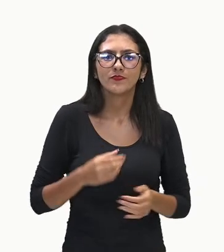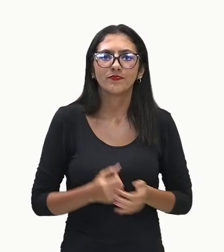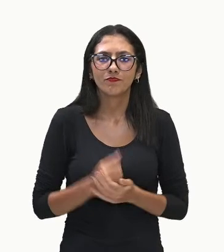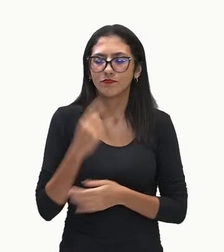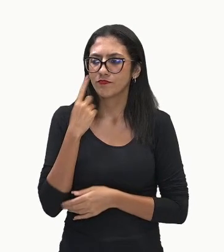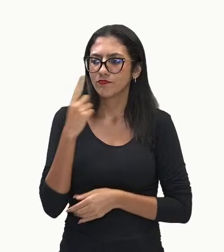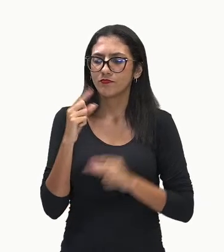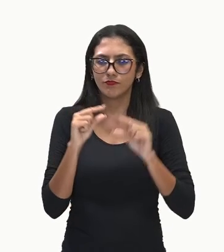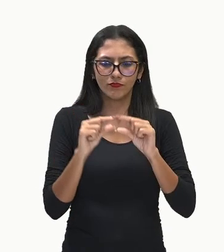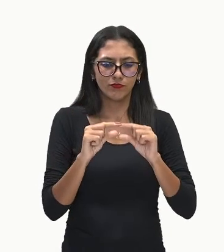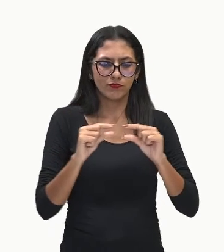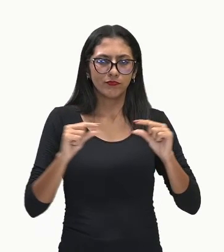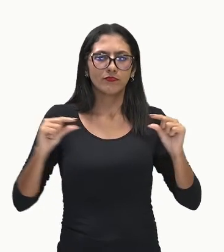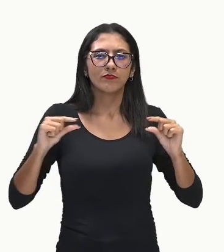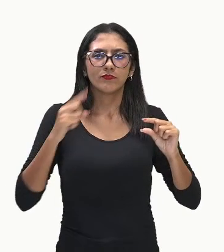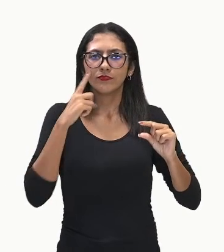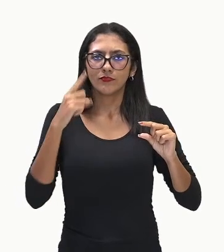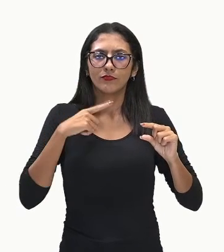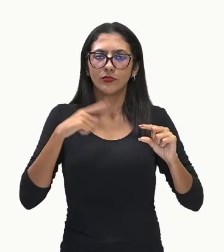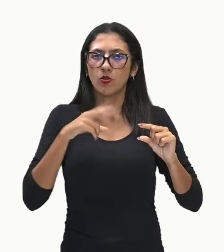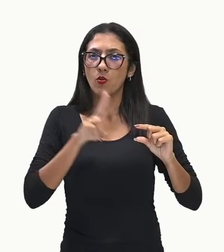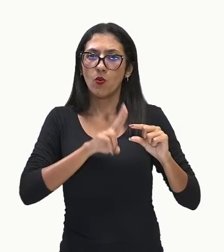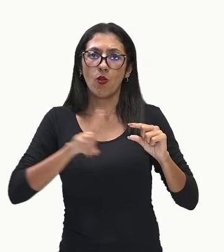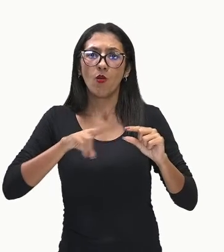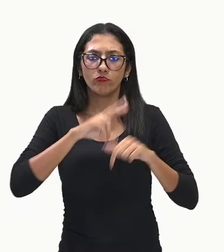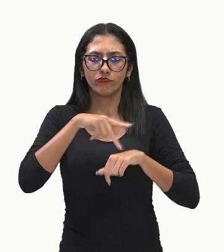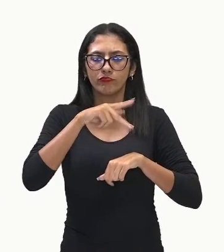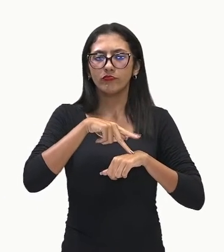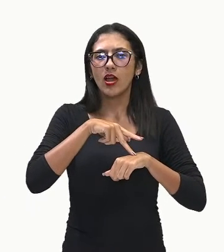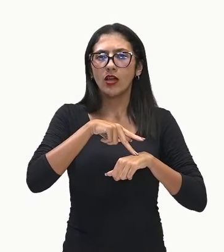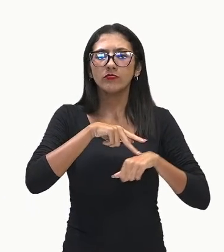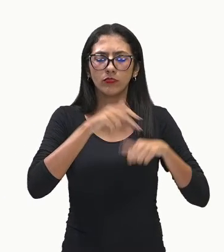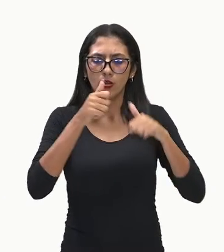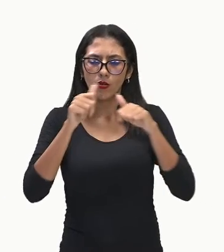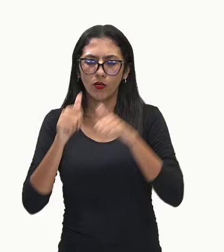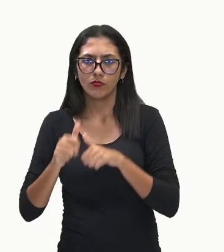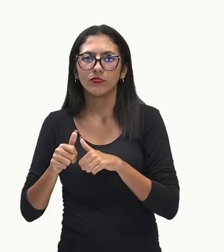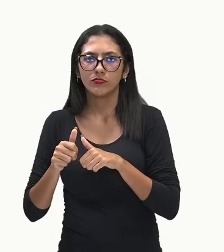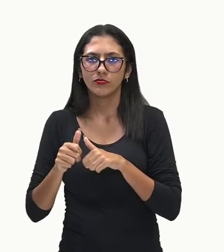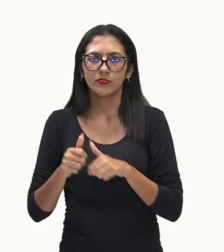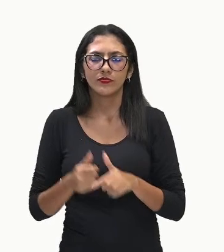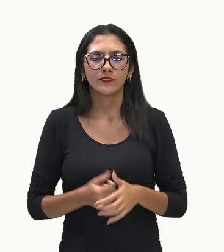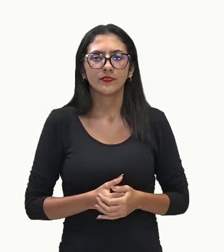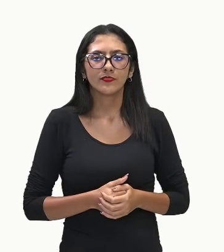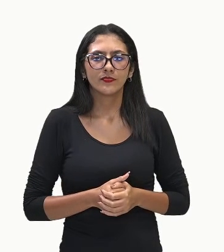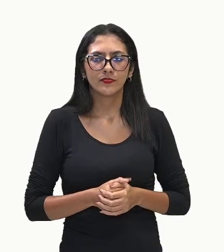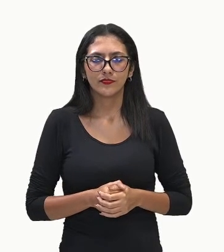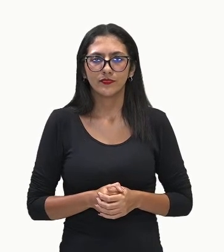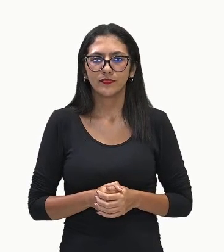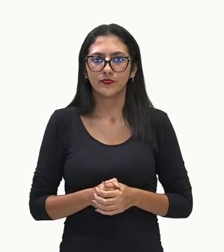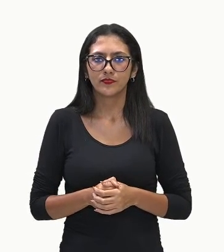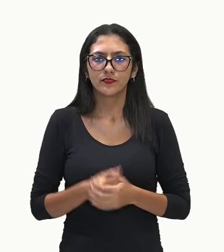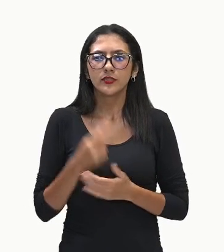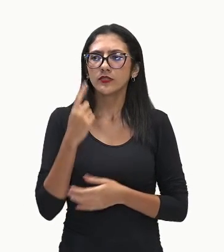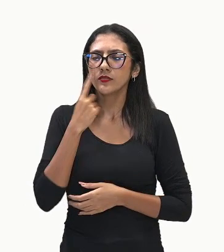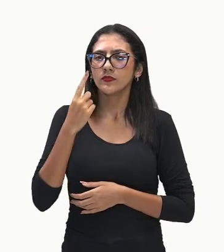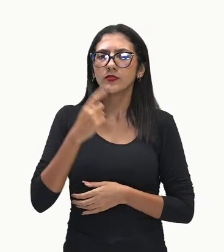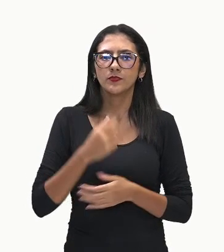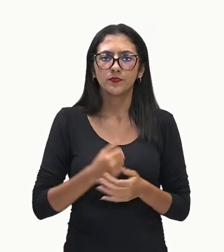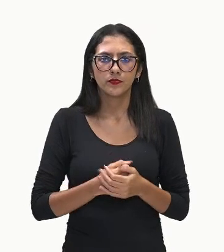na horizontal os países que foram analisados. E em cima de cada coluna